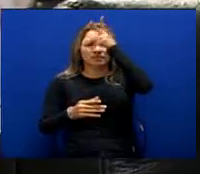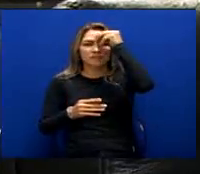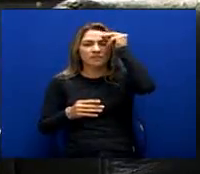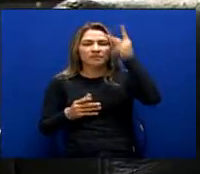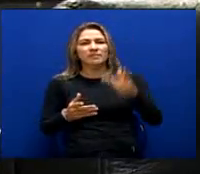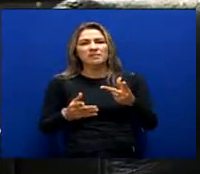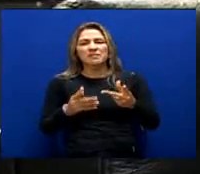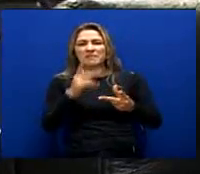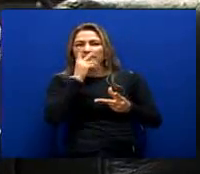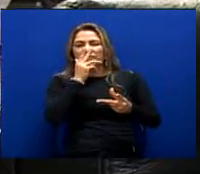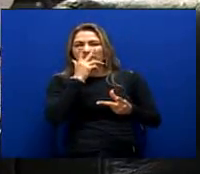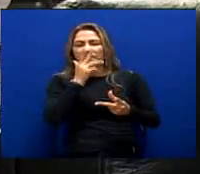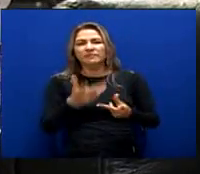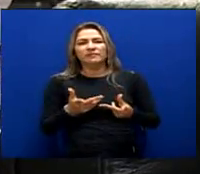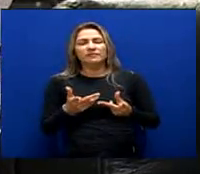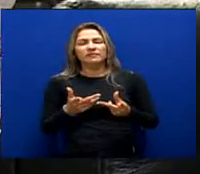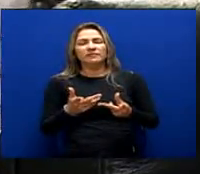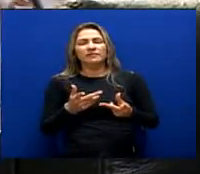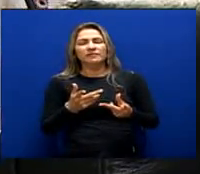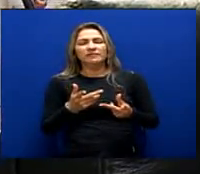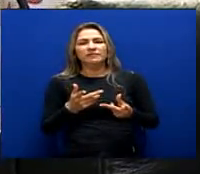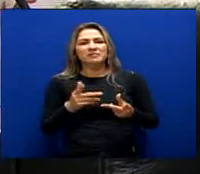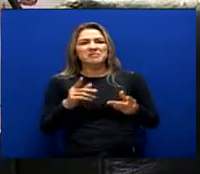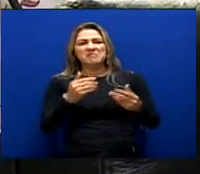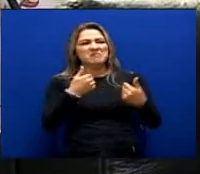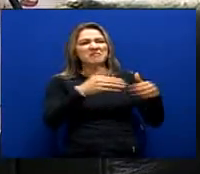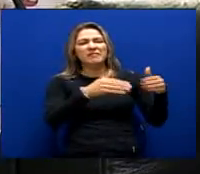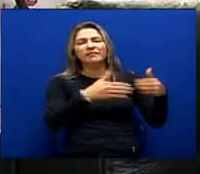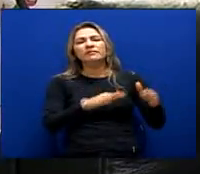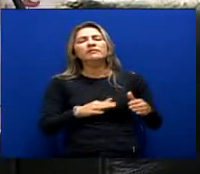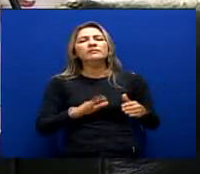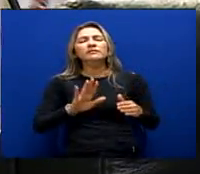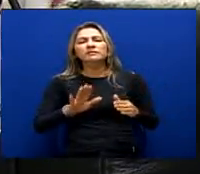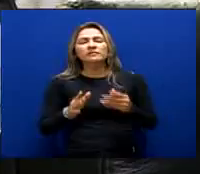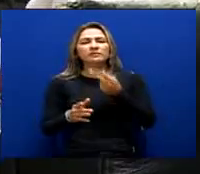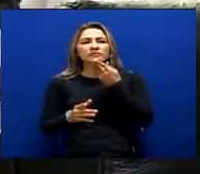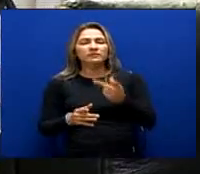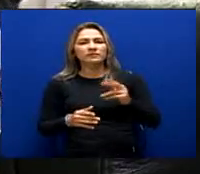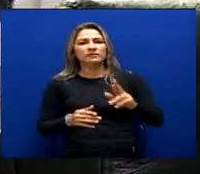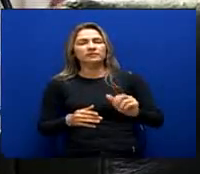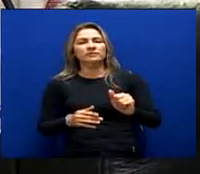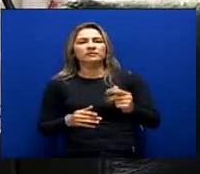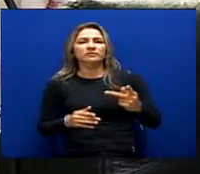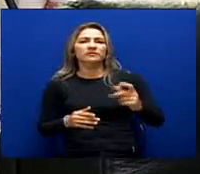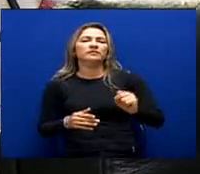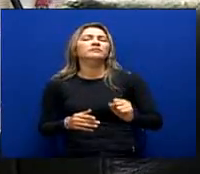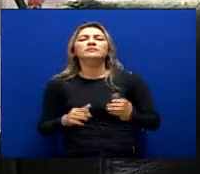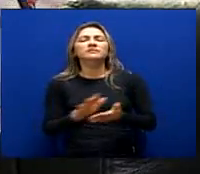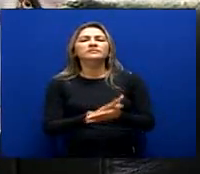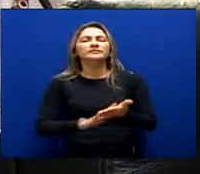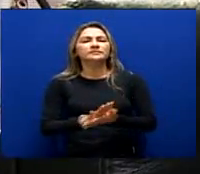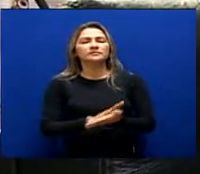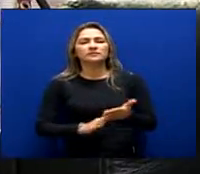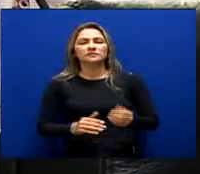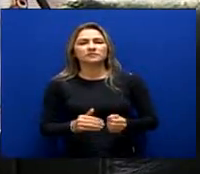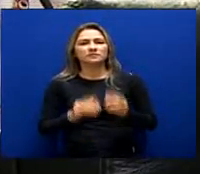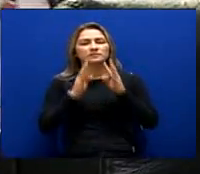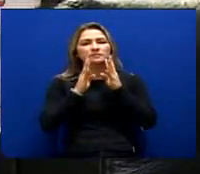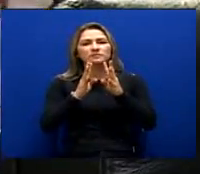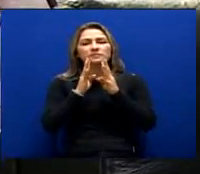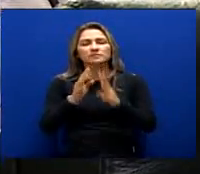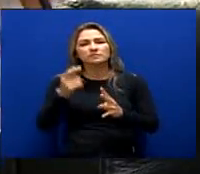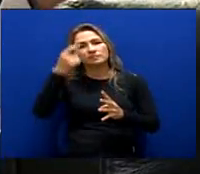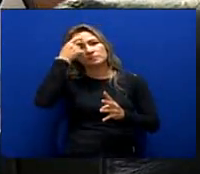eu não vi ninguém falar da rapz rápido existe rápida está ea rede de atenção psicossocial existe